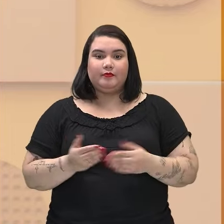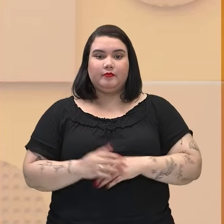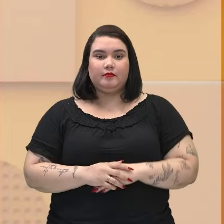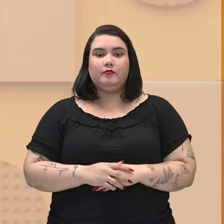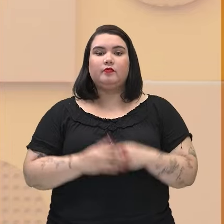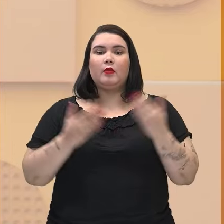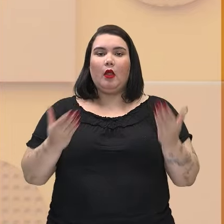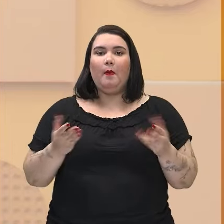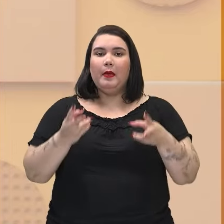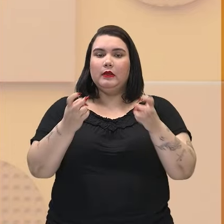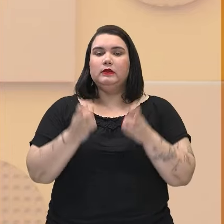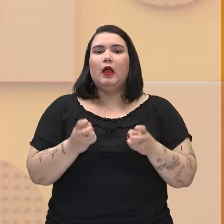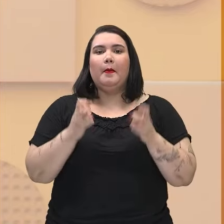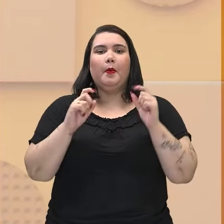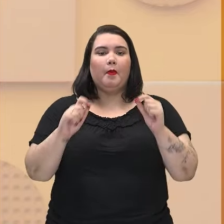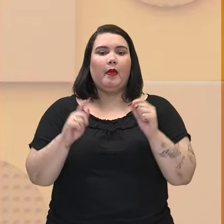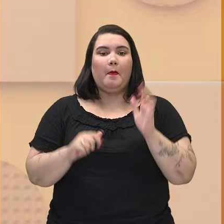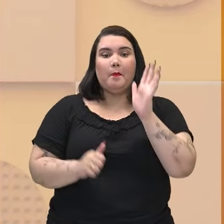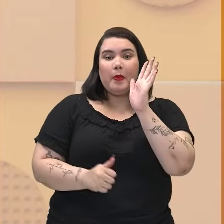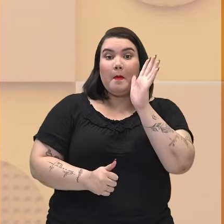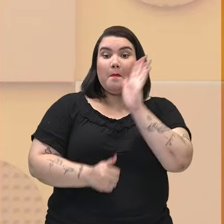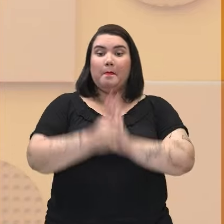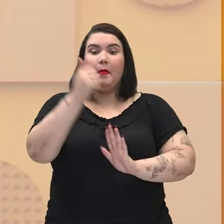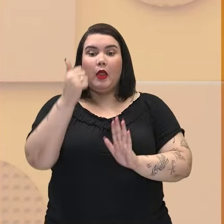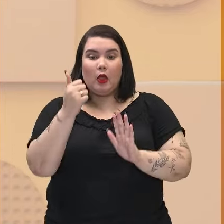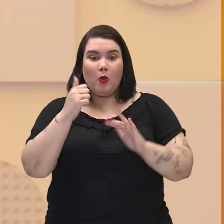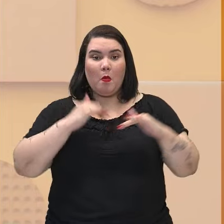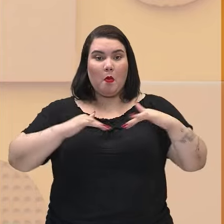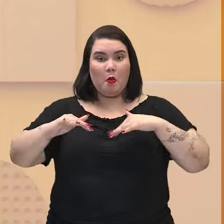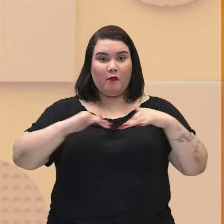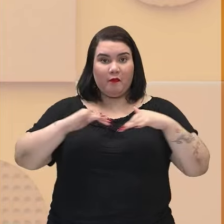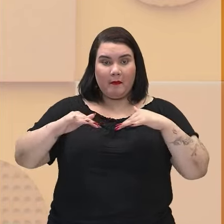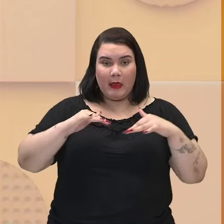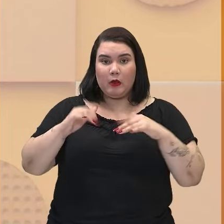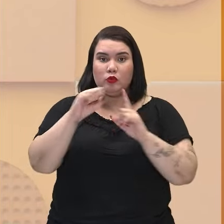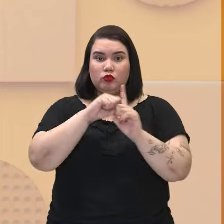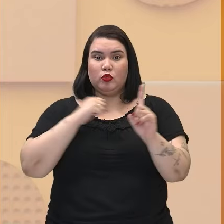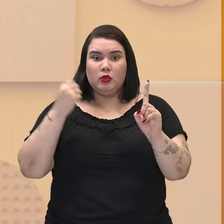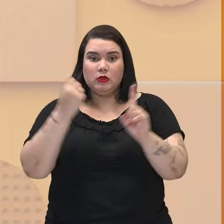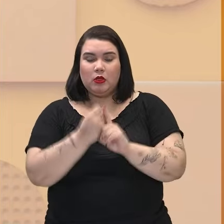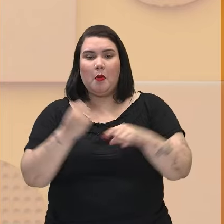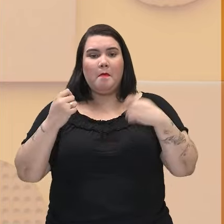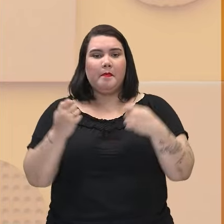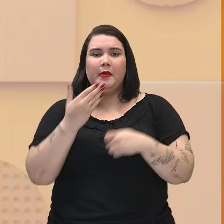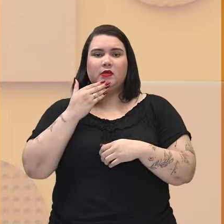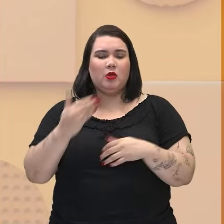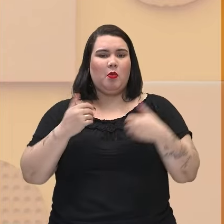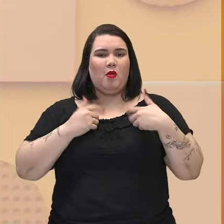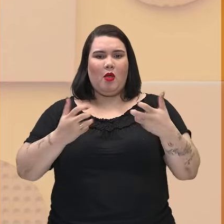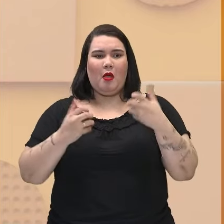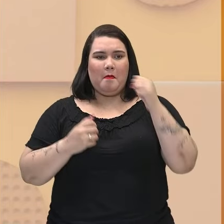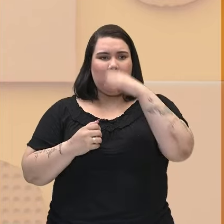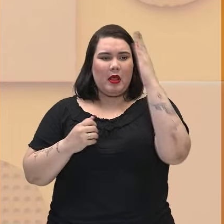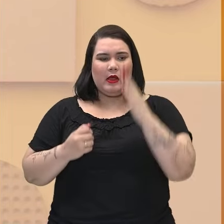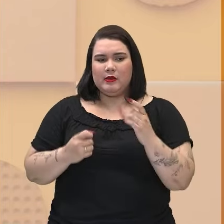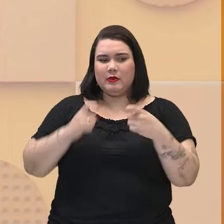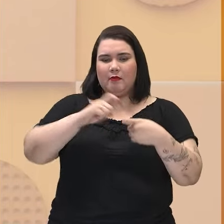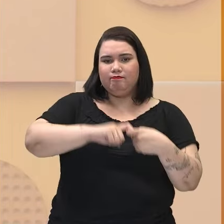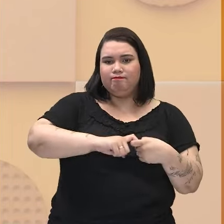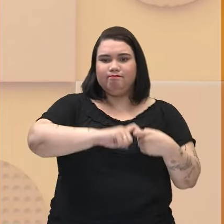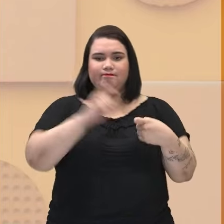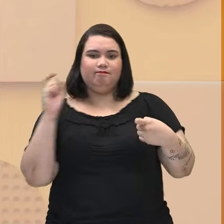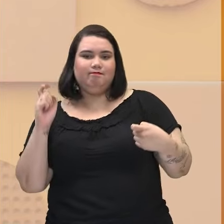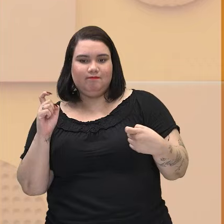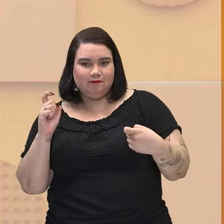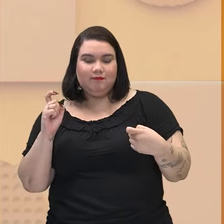grande movimento de pedido de autonomia, de separação do Brasil do período